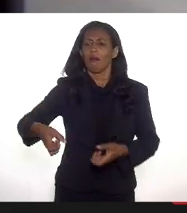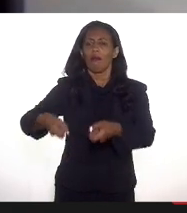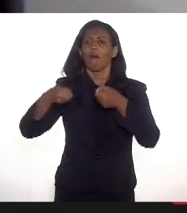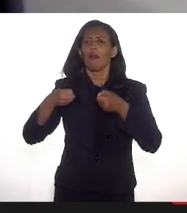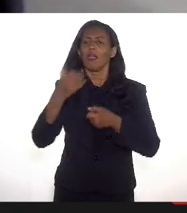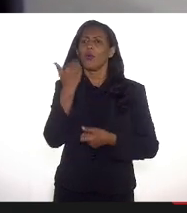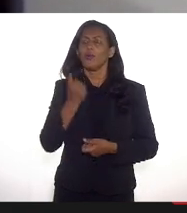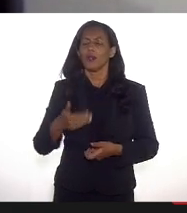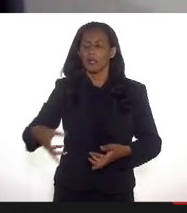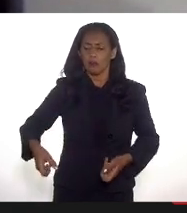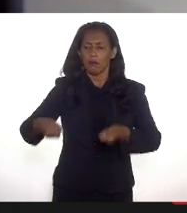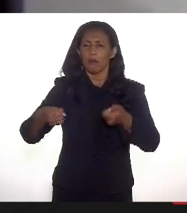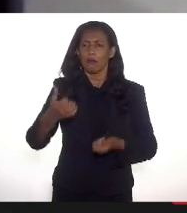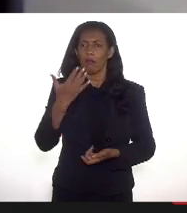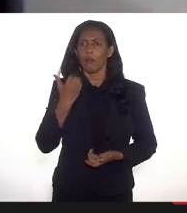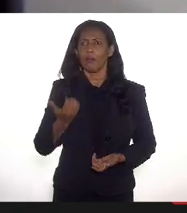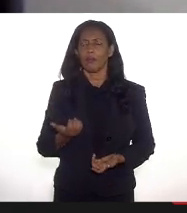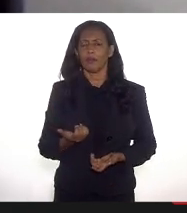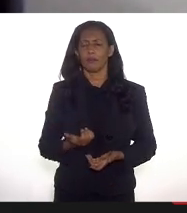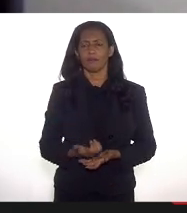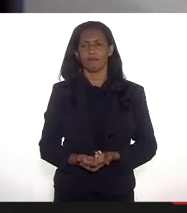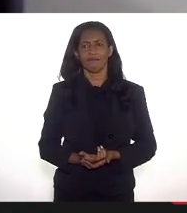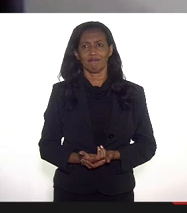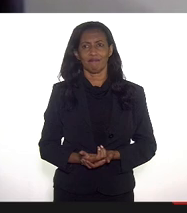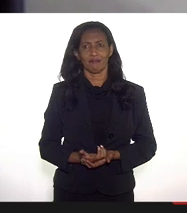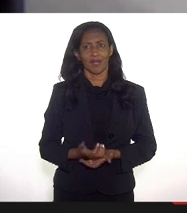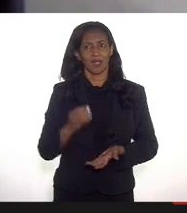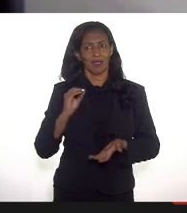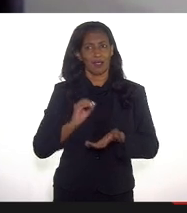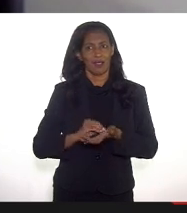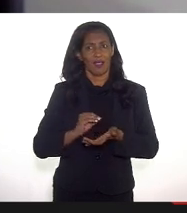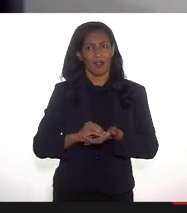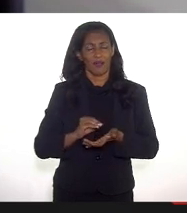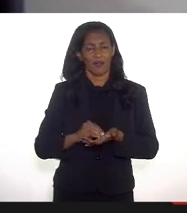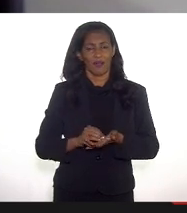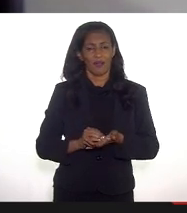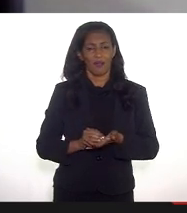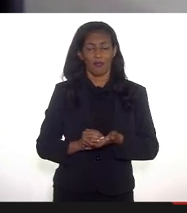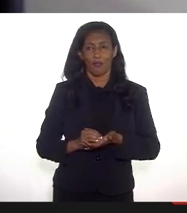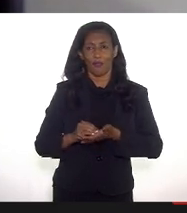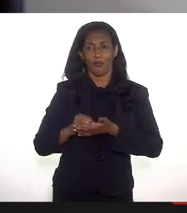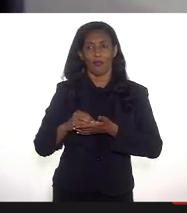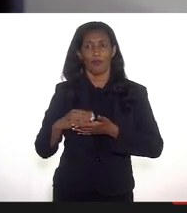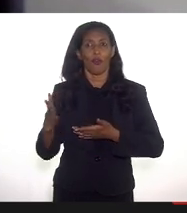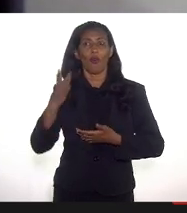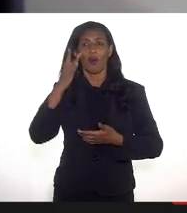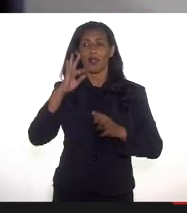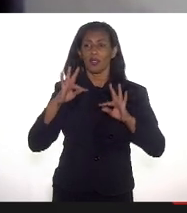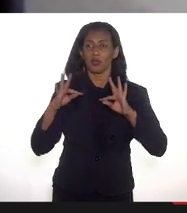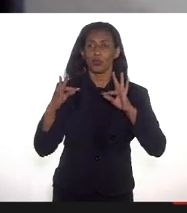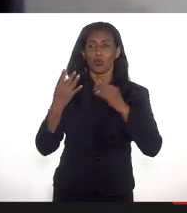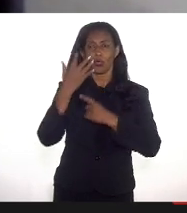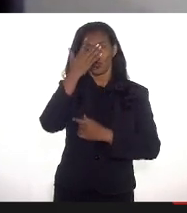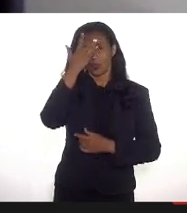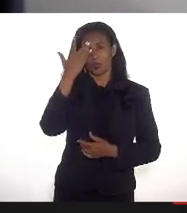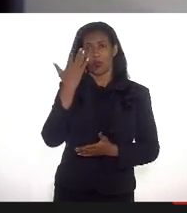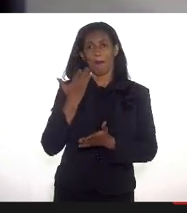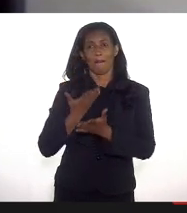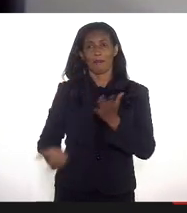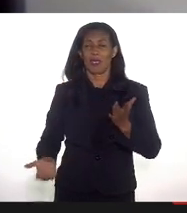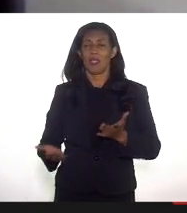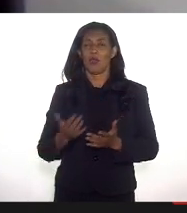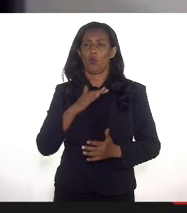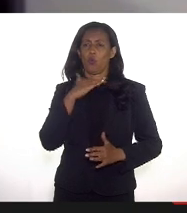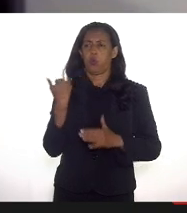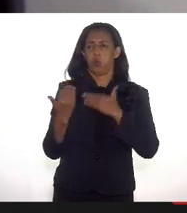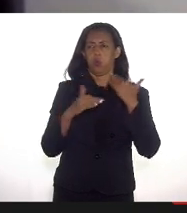e a cesta básica. Então, assim, a insegurança alimentar, fora as pessoas que nós todos perdemos,